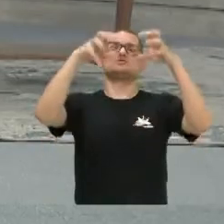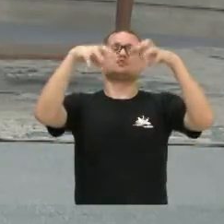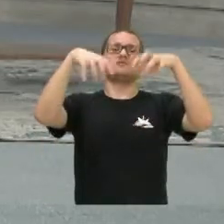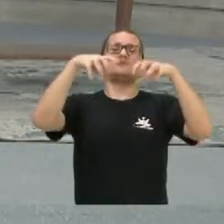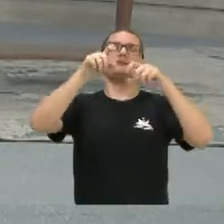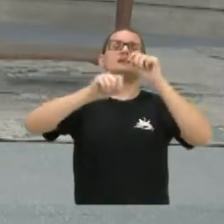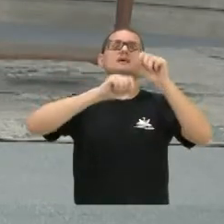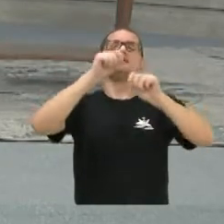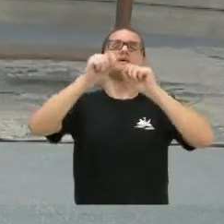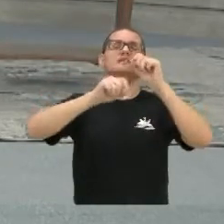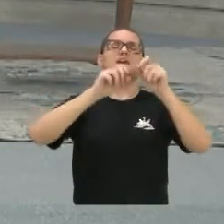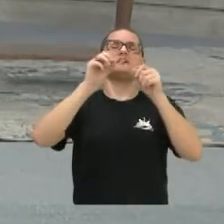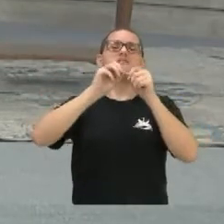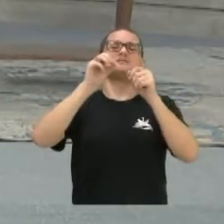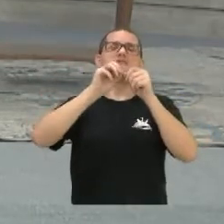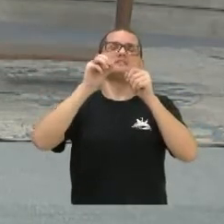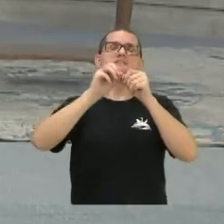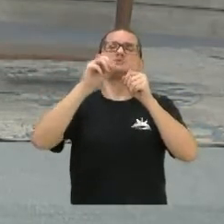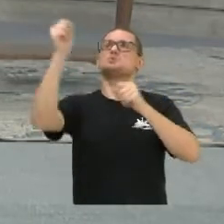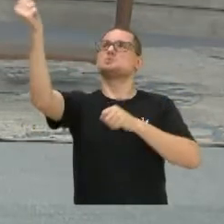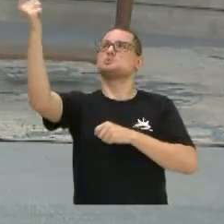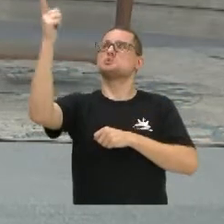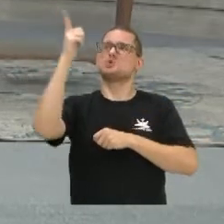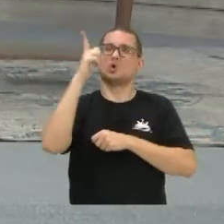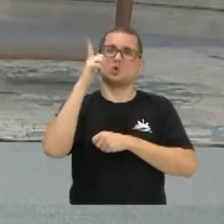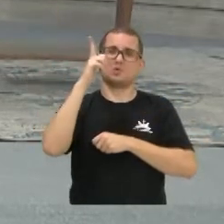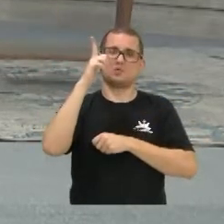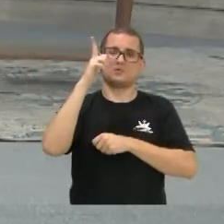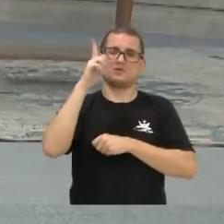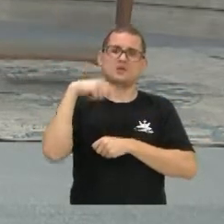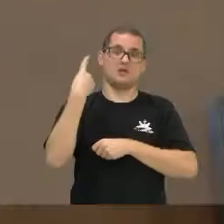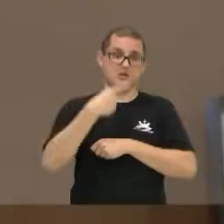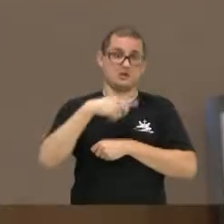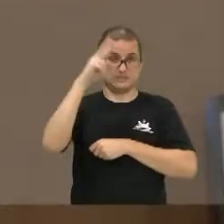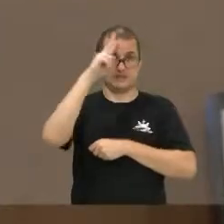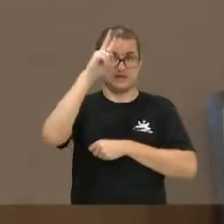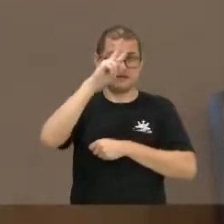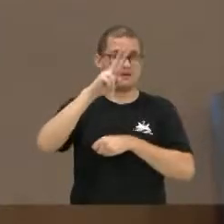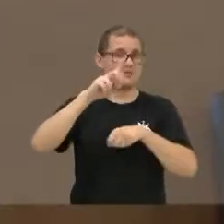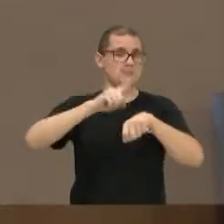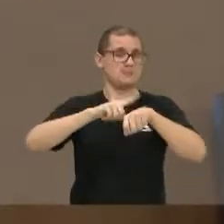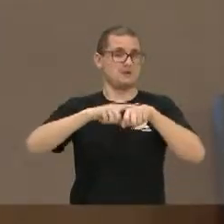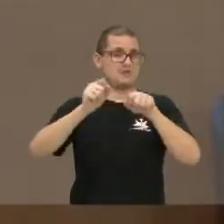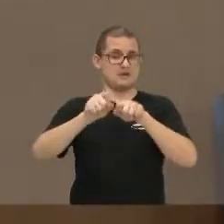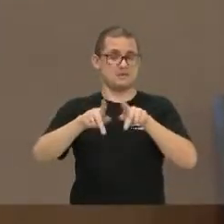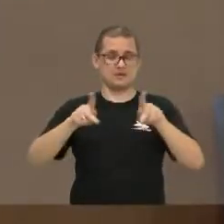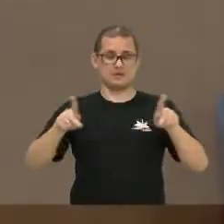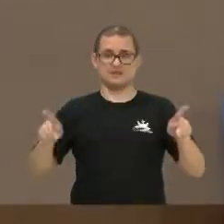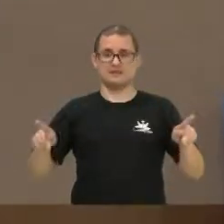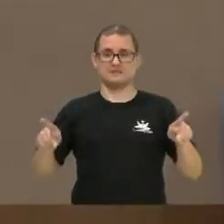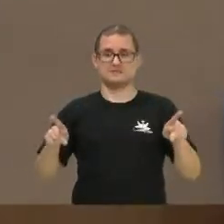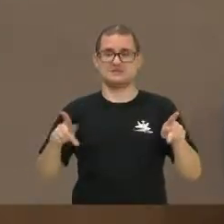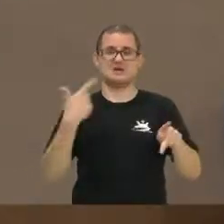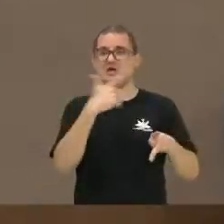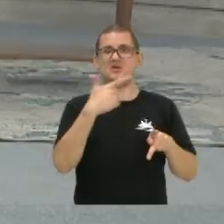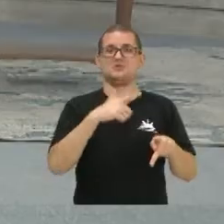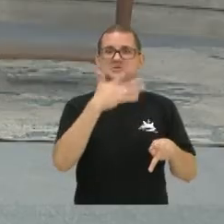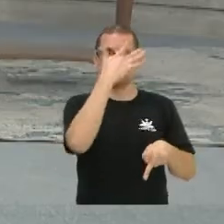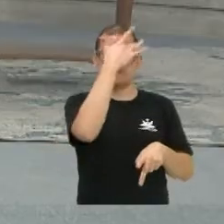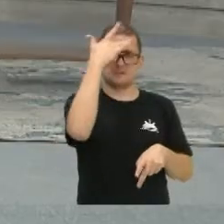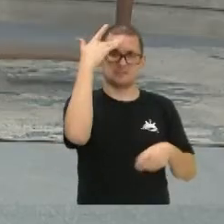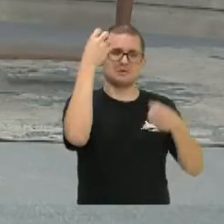chover estamos no tempo de jesus no templo do apocalipse não tinha meteorologia que explicava frentes frias